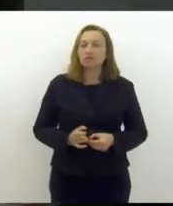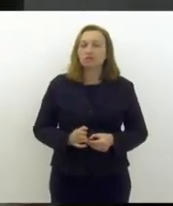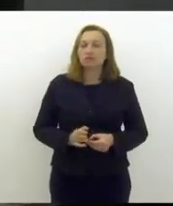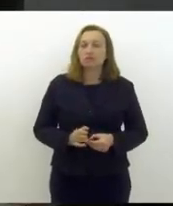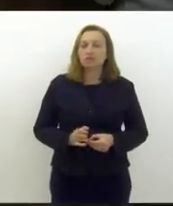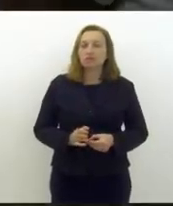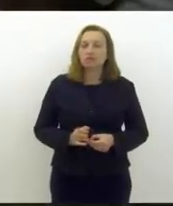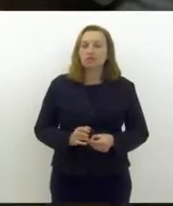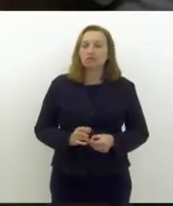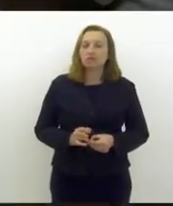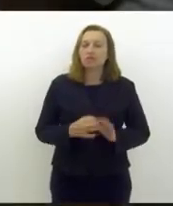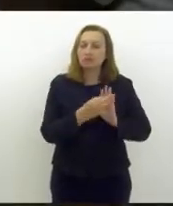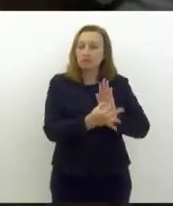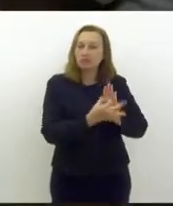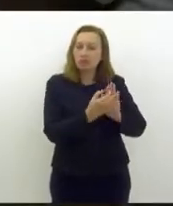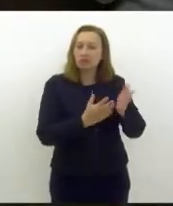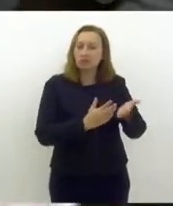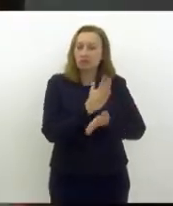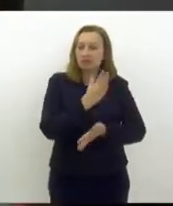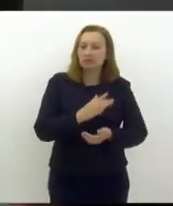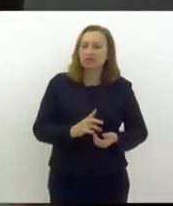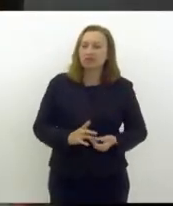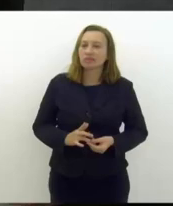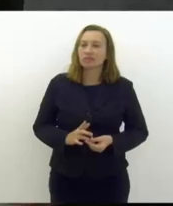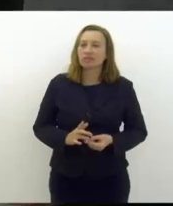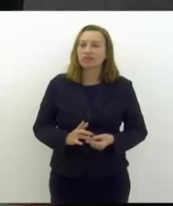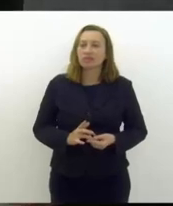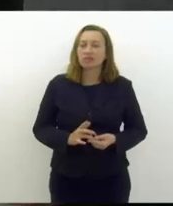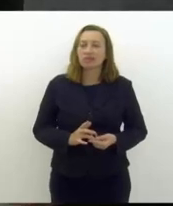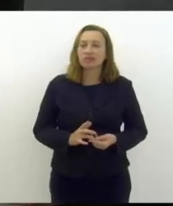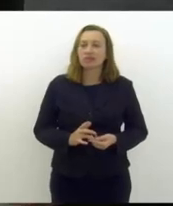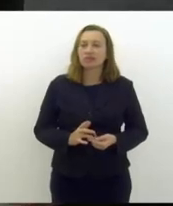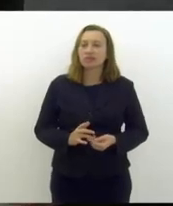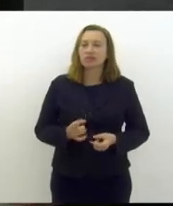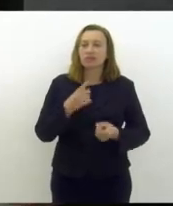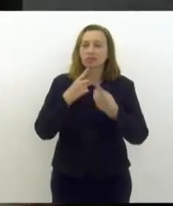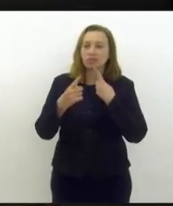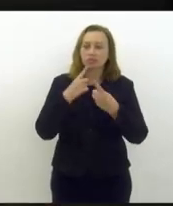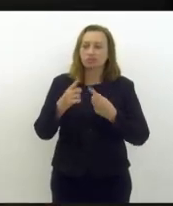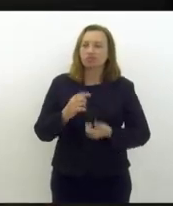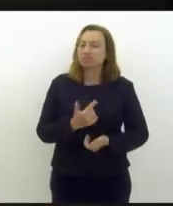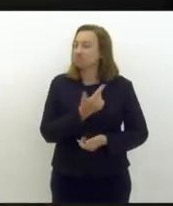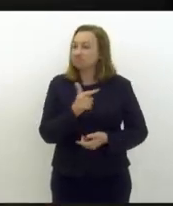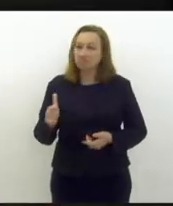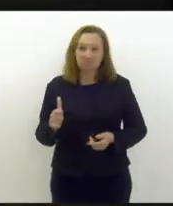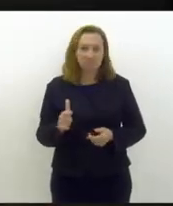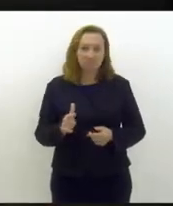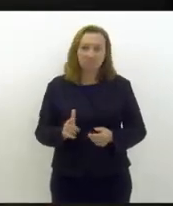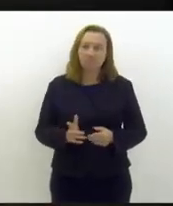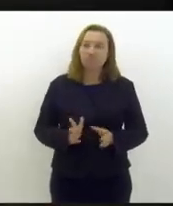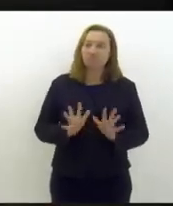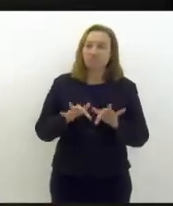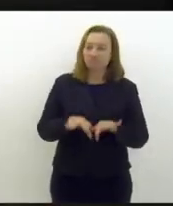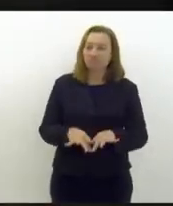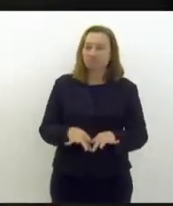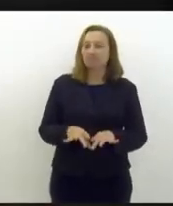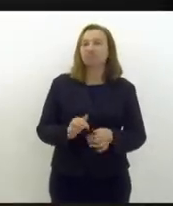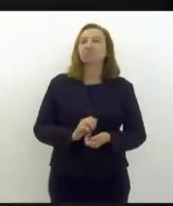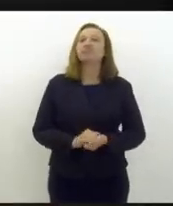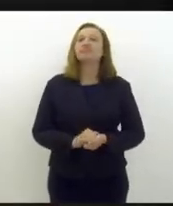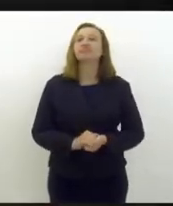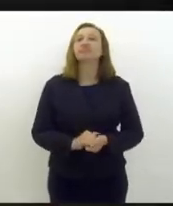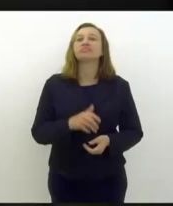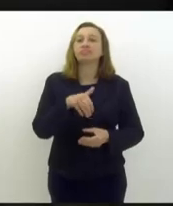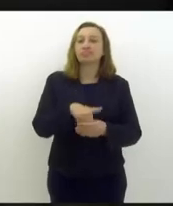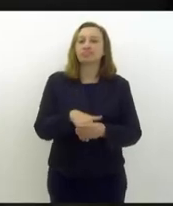nós parecer é favorável com os pareceres emitidos em discussão não havendo Quem Queira discutir encerrado a discussão